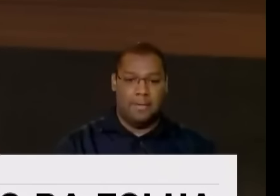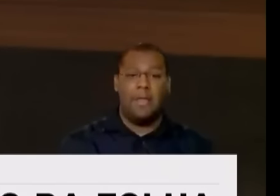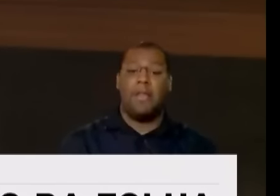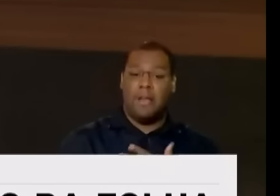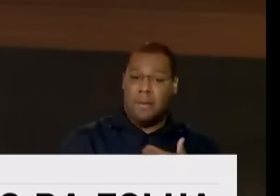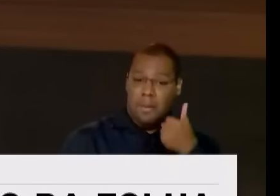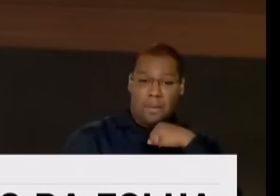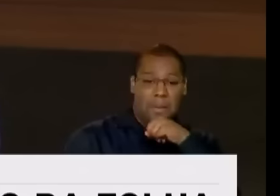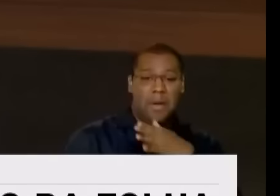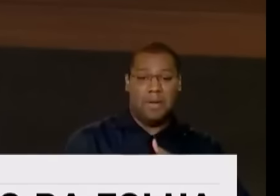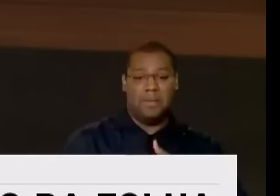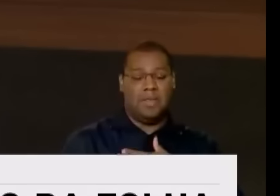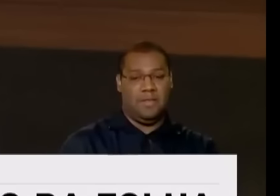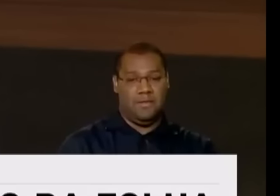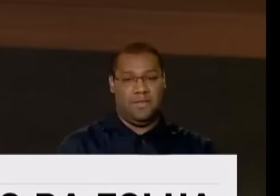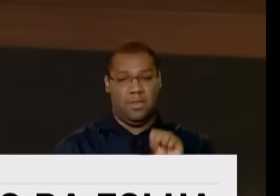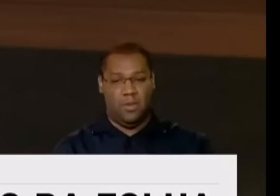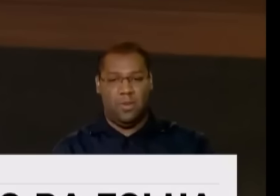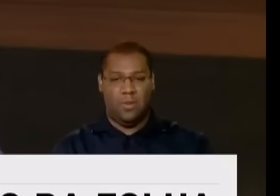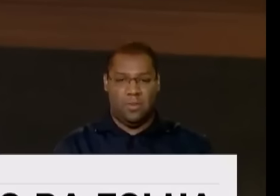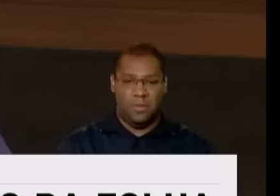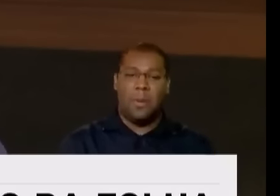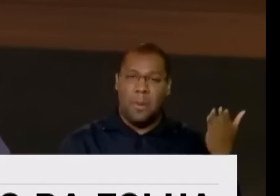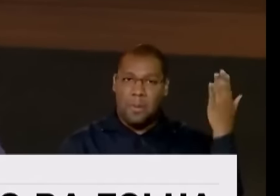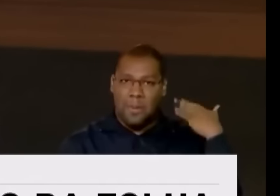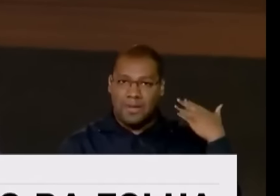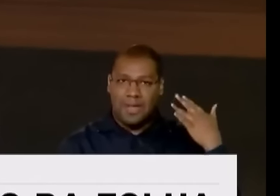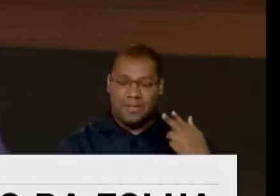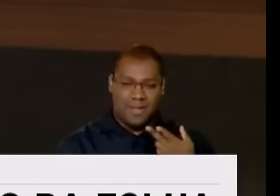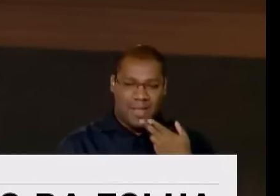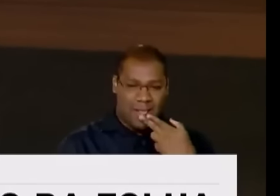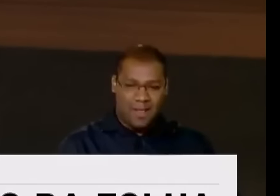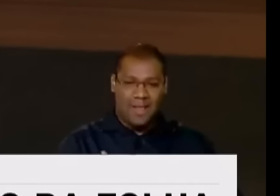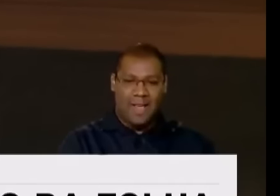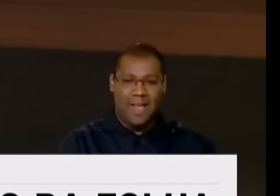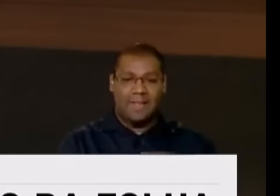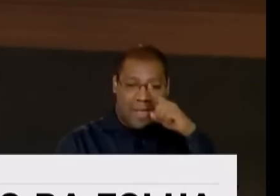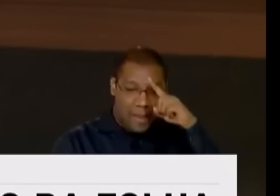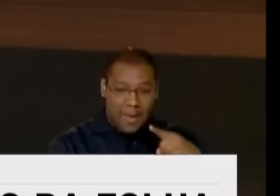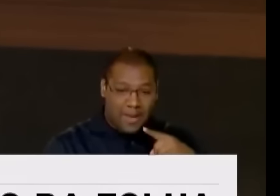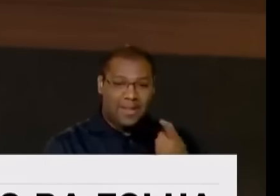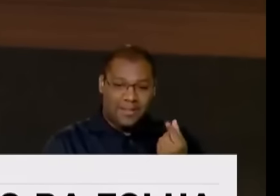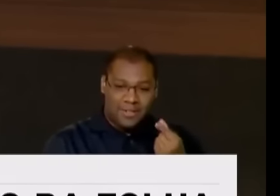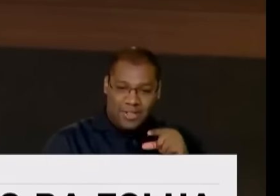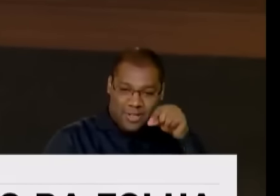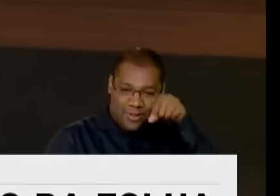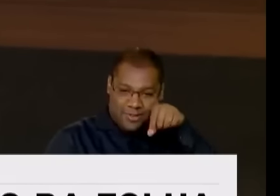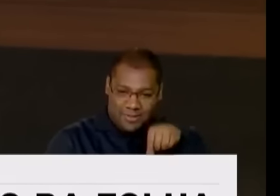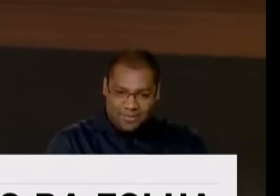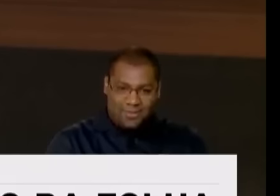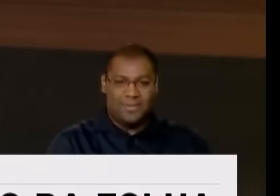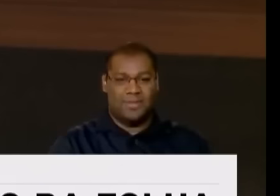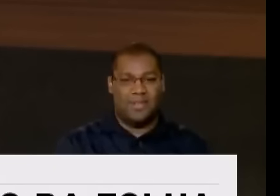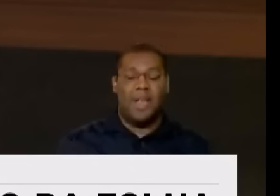do mês. Naquele tempo, a gente recebia um envelope amarelo com o dinheirinho lá dentro. Todos os 8 filhos chegavam